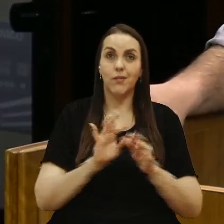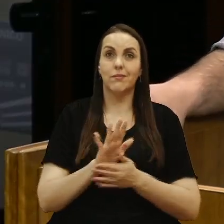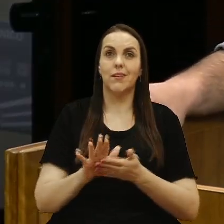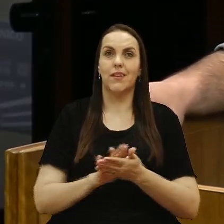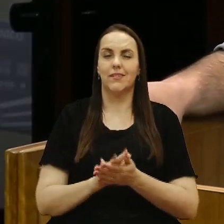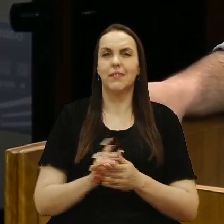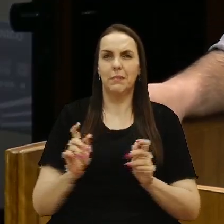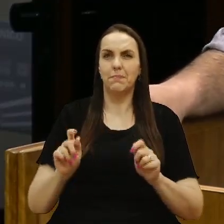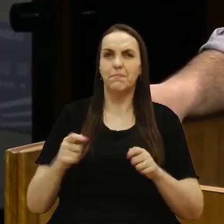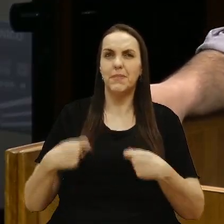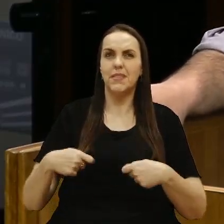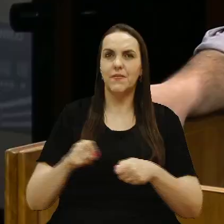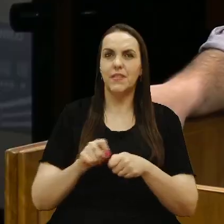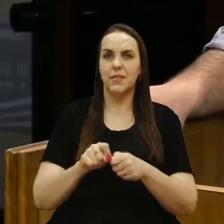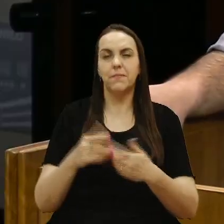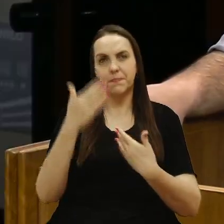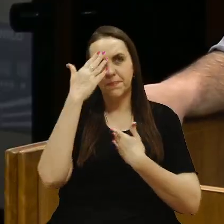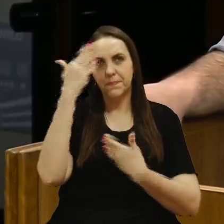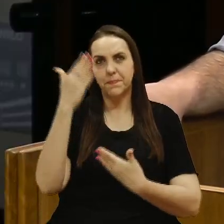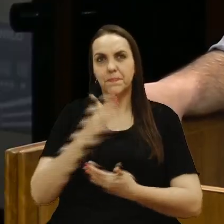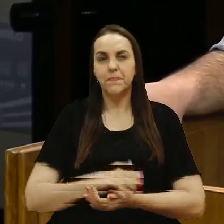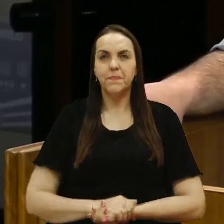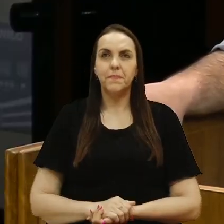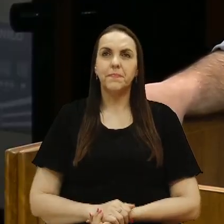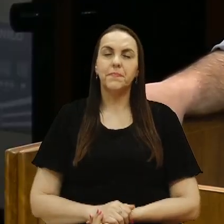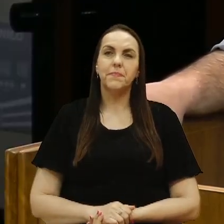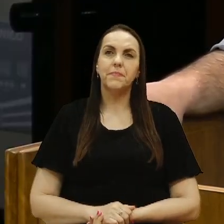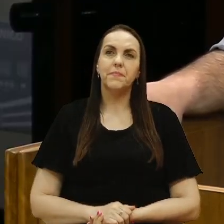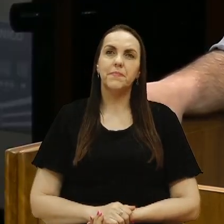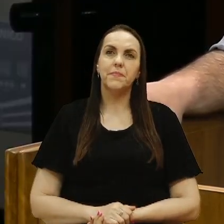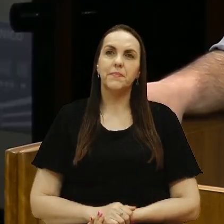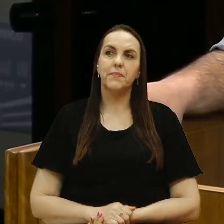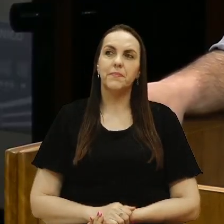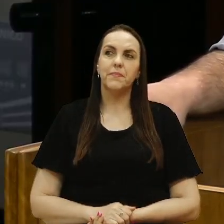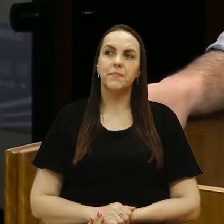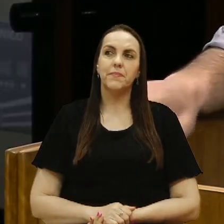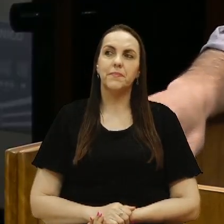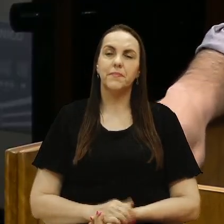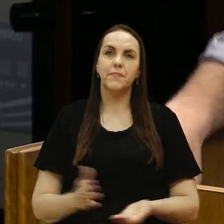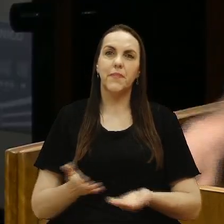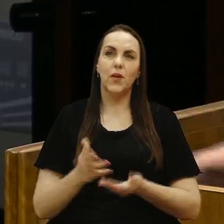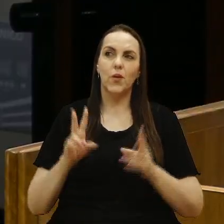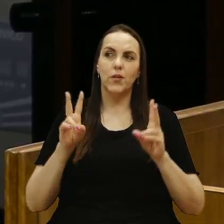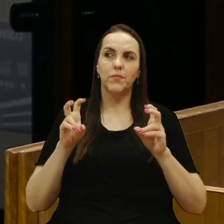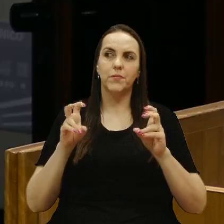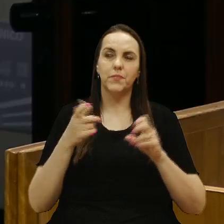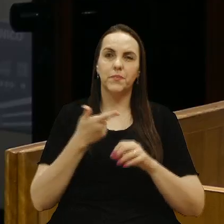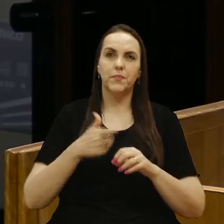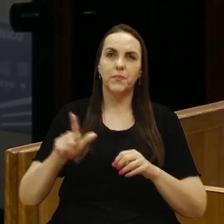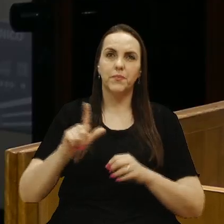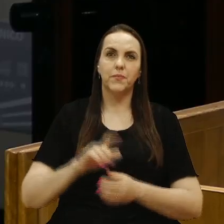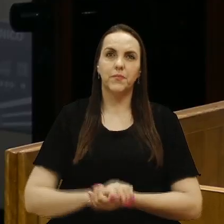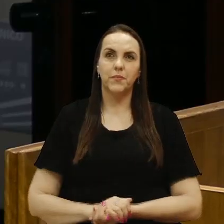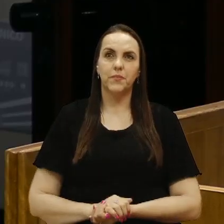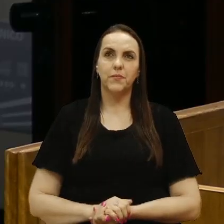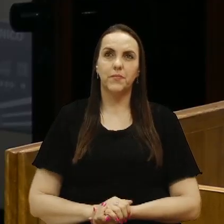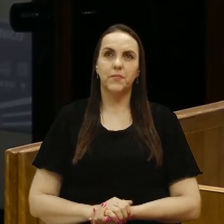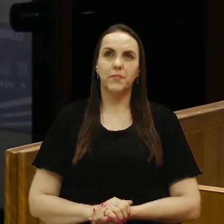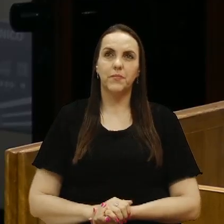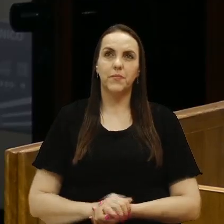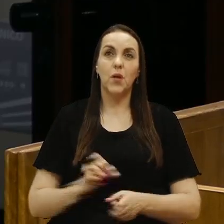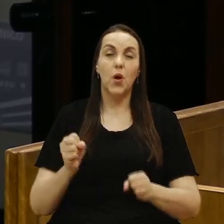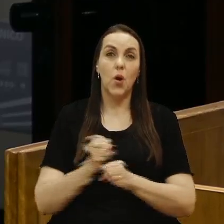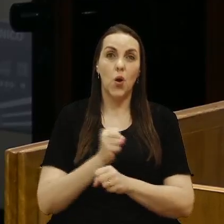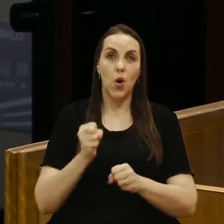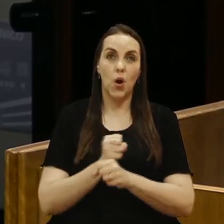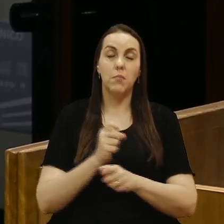fazer. Obrigado. Bom, agora eu trago um outro tema a respeito das obras que vêm